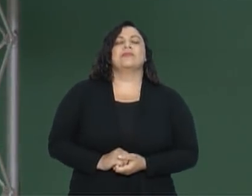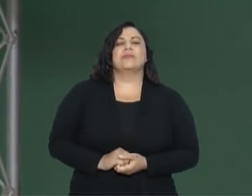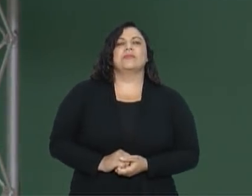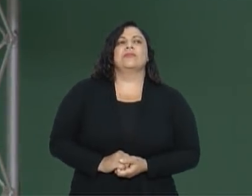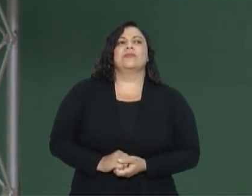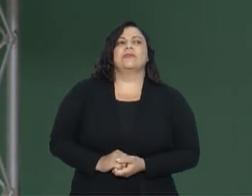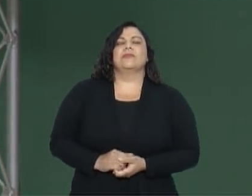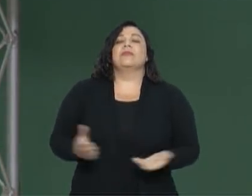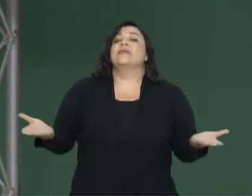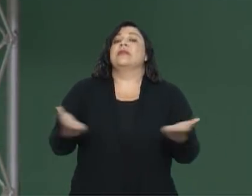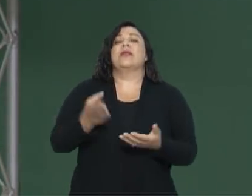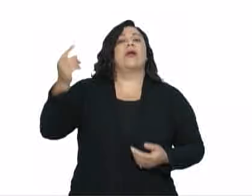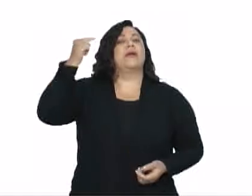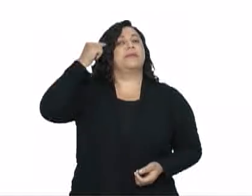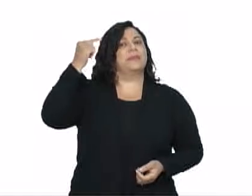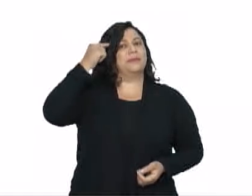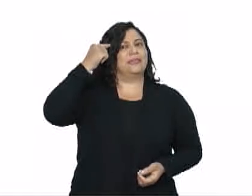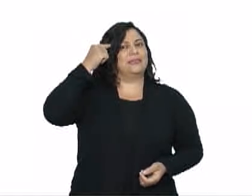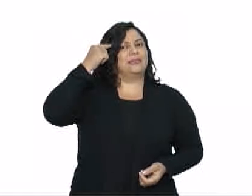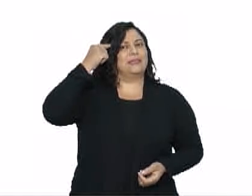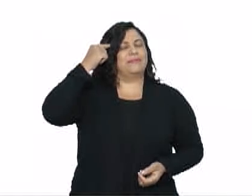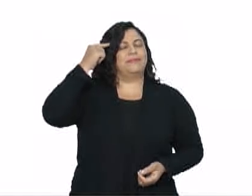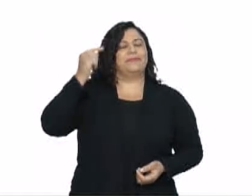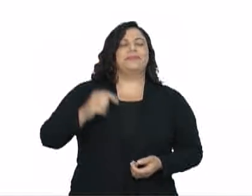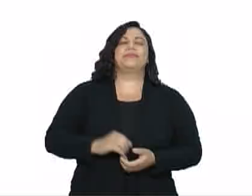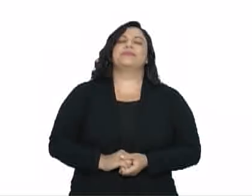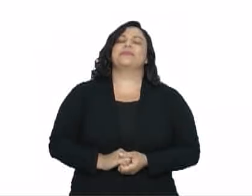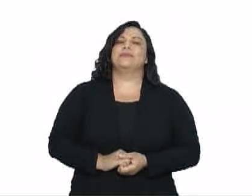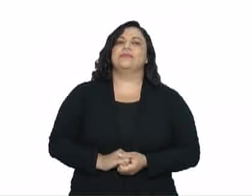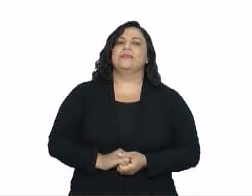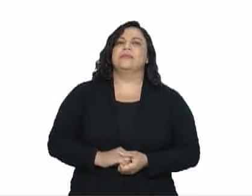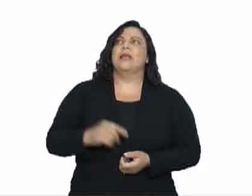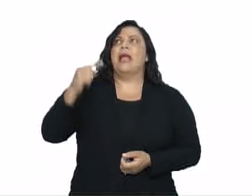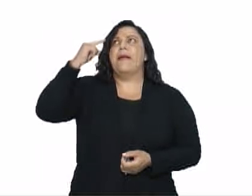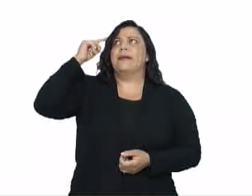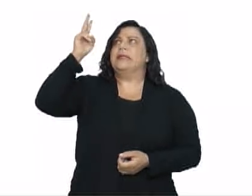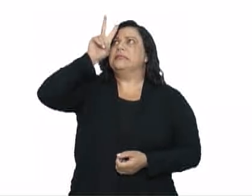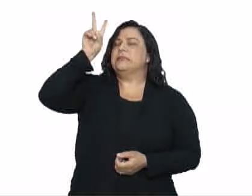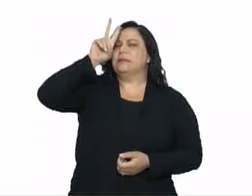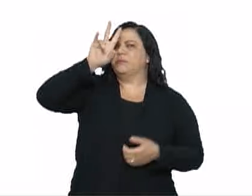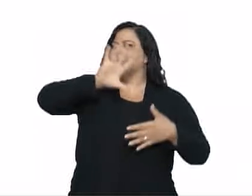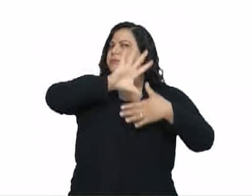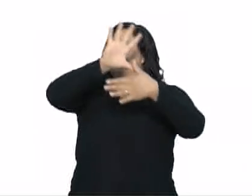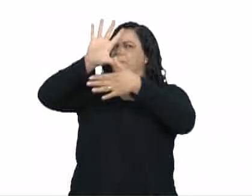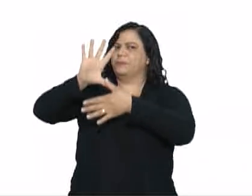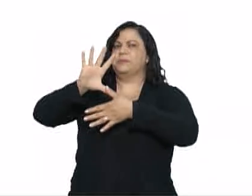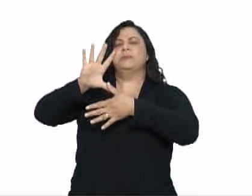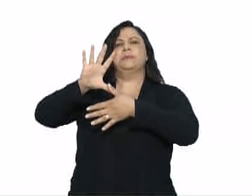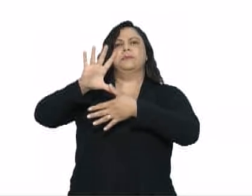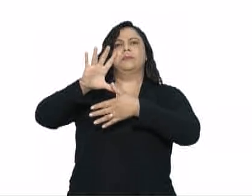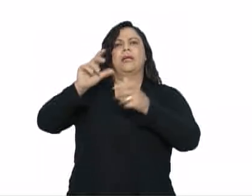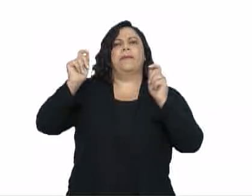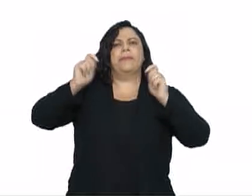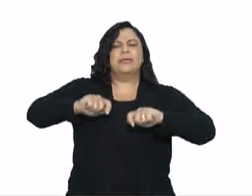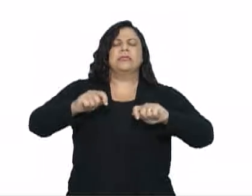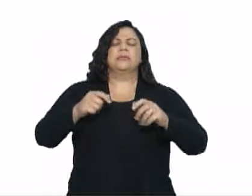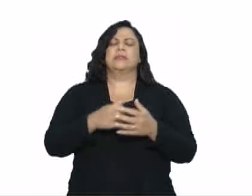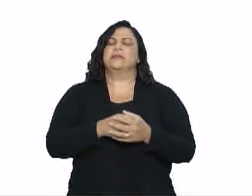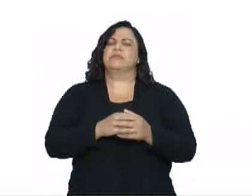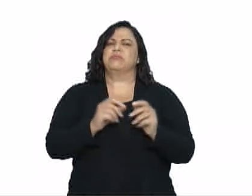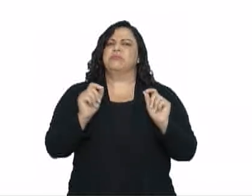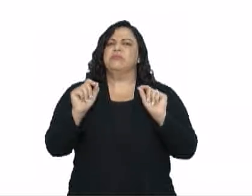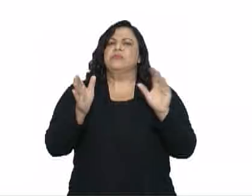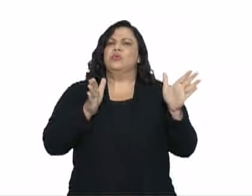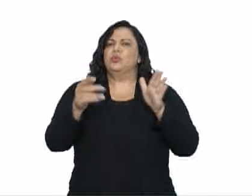Para pensarmos aí, você registrar a informação a partir do mapa. A partir das críticas nos últimos tempos, alguns